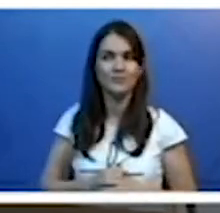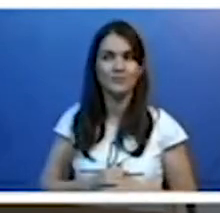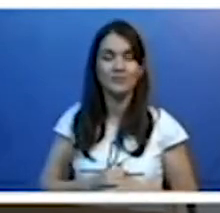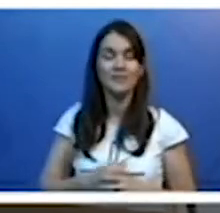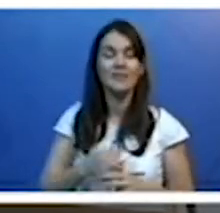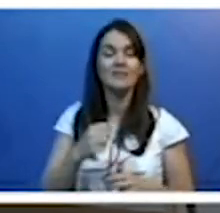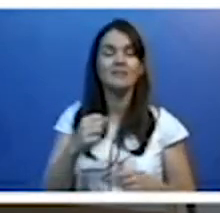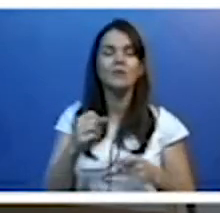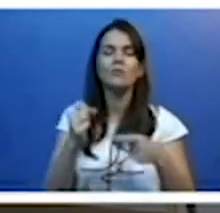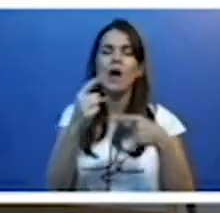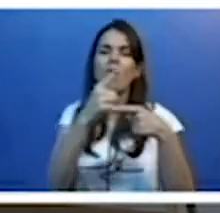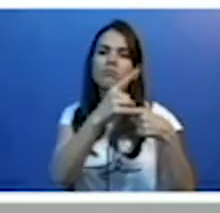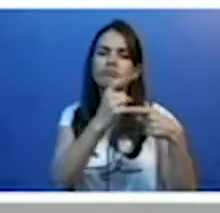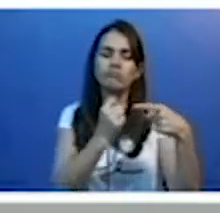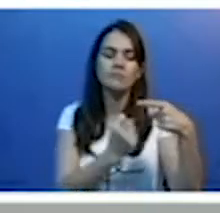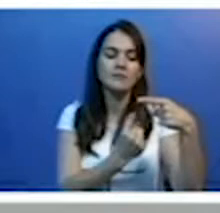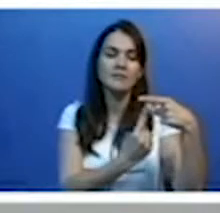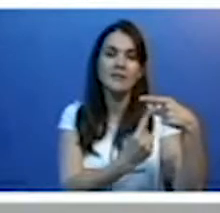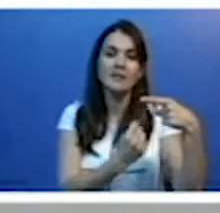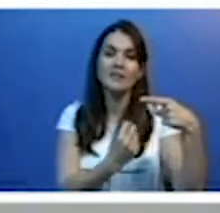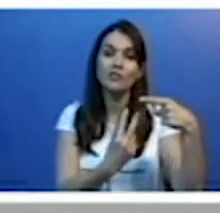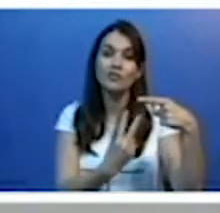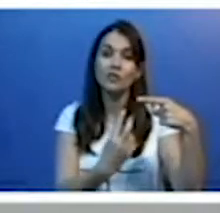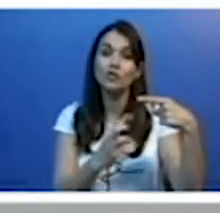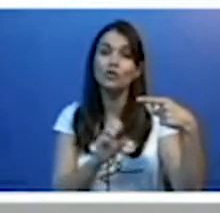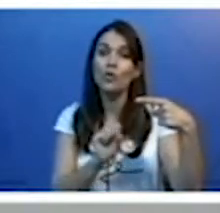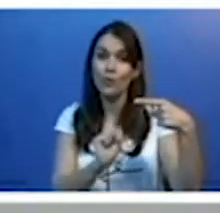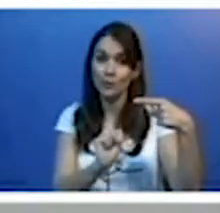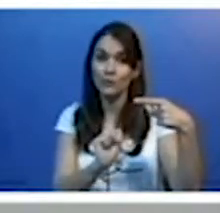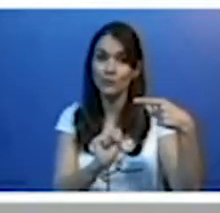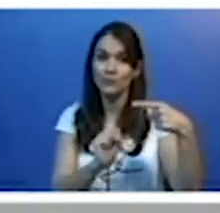128. Ok? Bom.